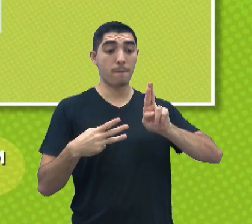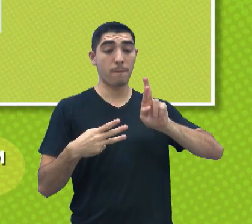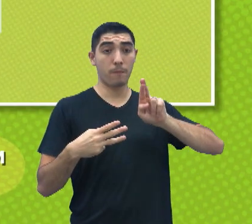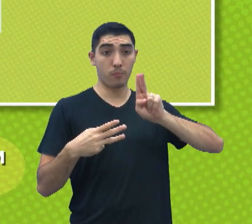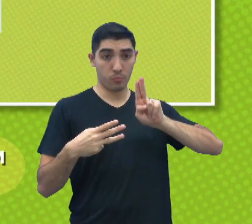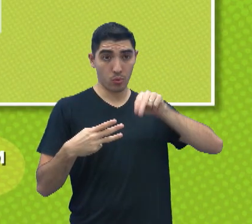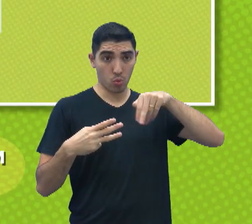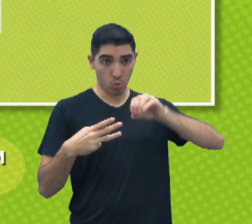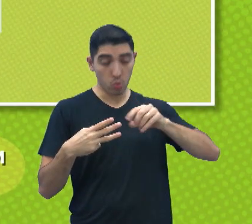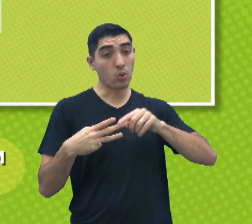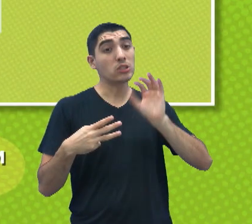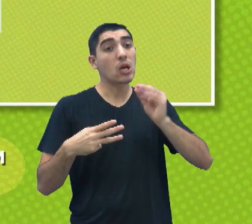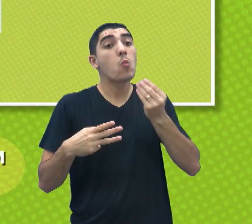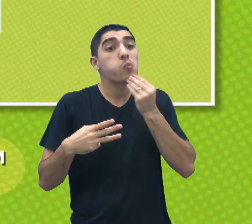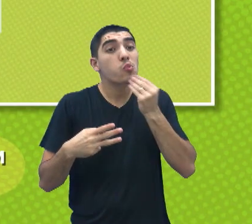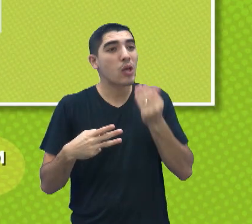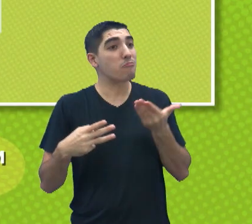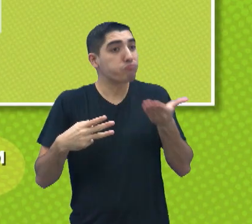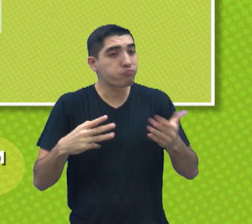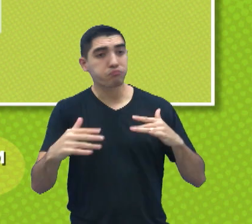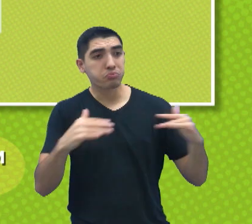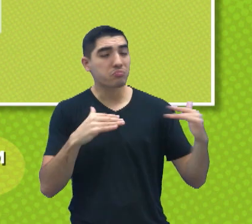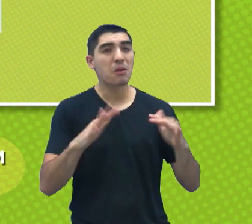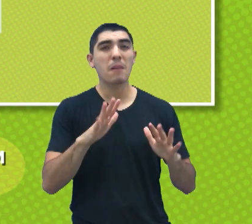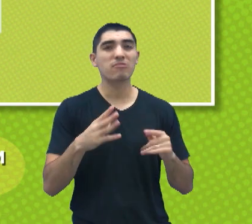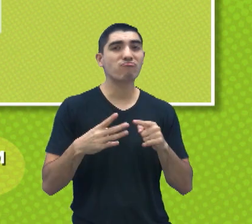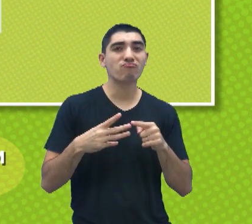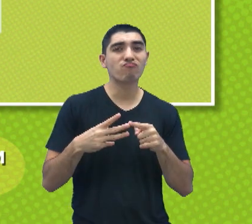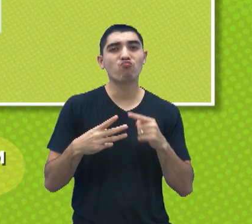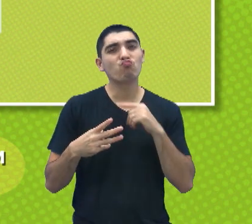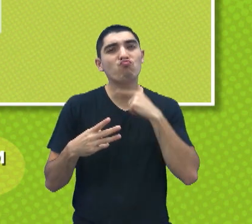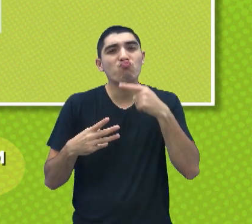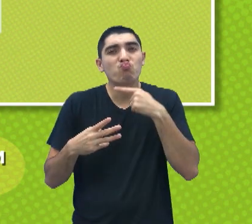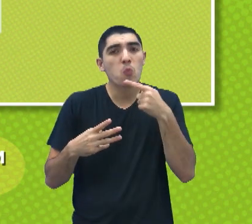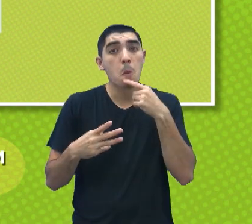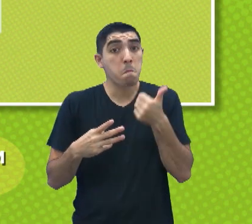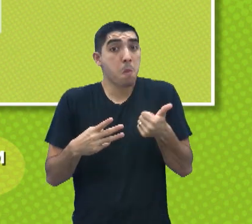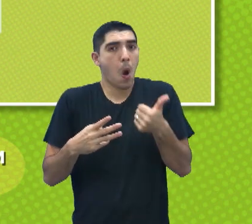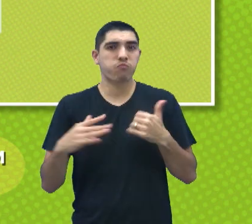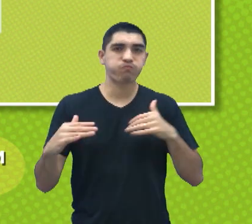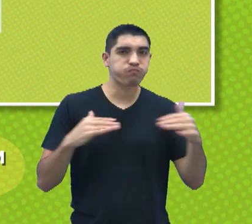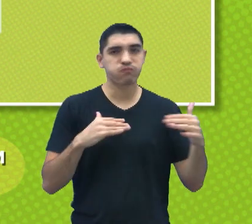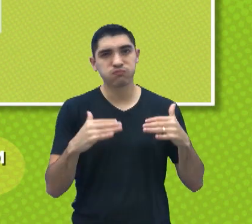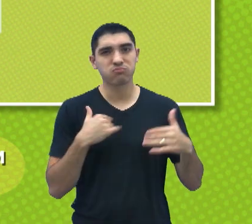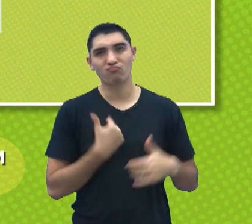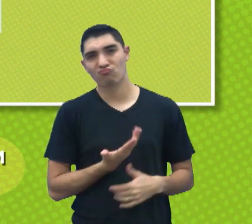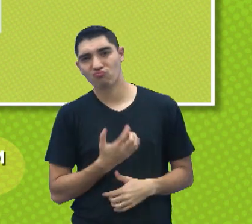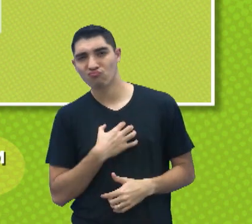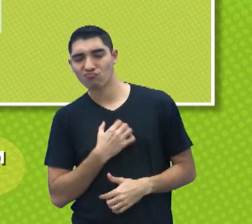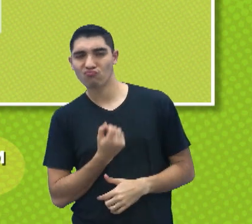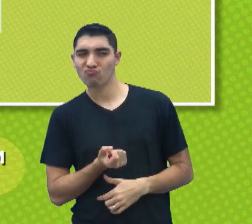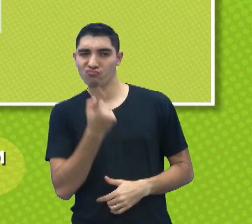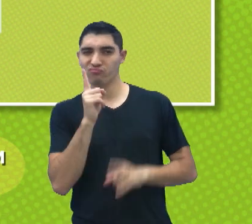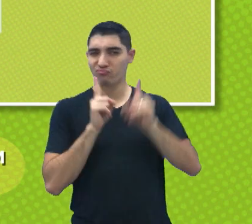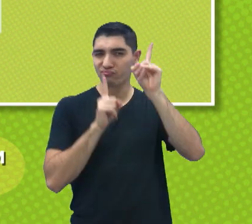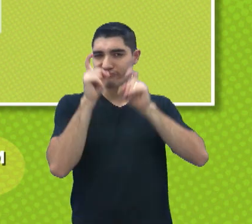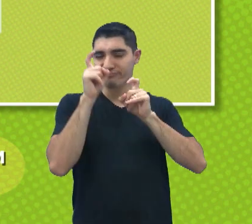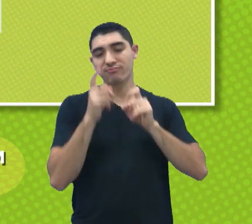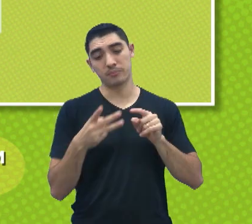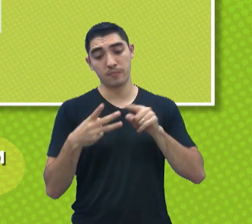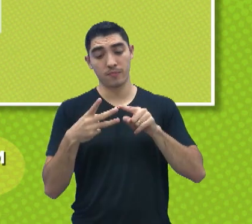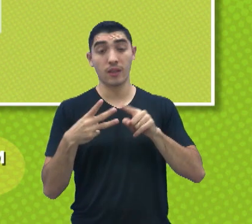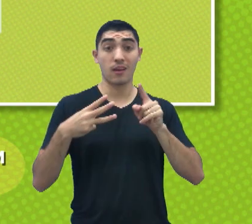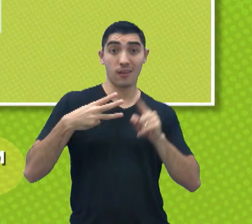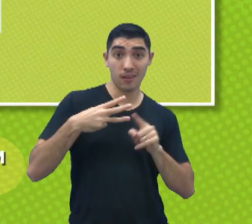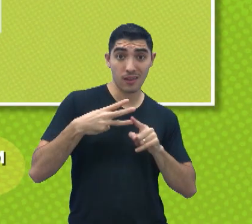oportunidades como titular, acabou não conseguindo entregar o que se esperava dele, então acho que também é um ponto de interrogação. E o Cristiano veio